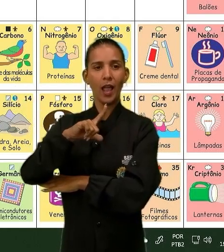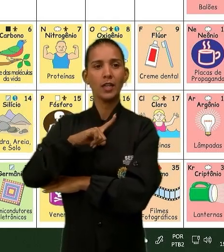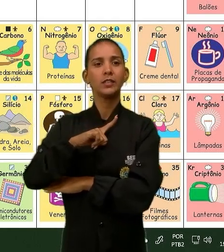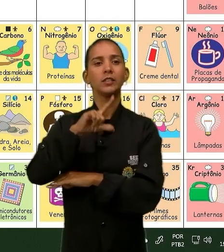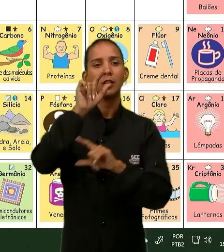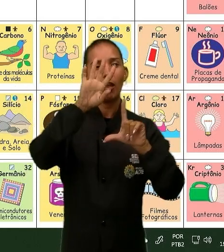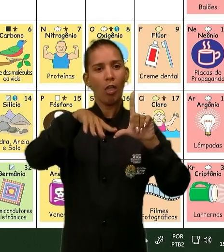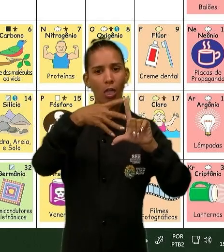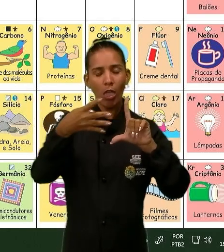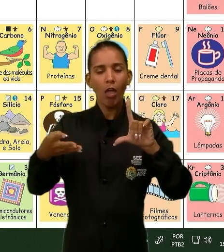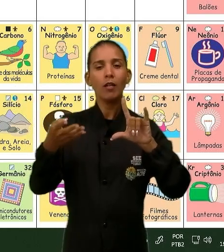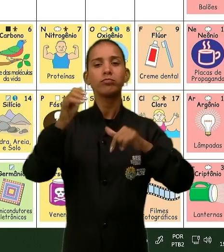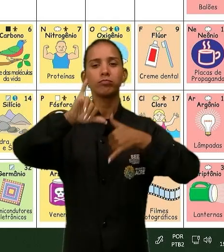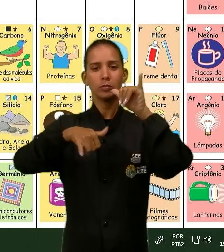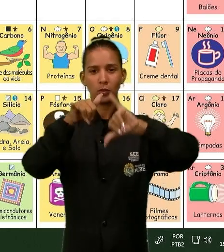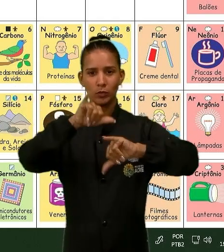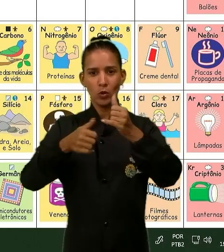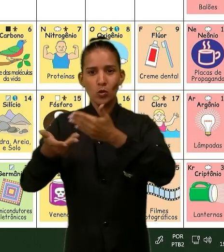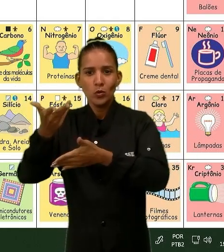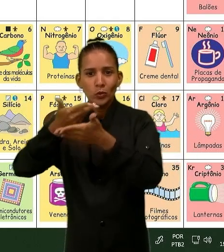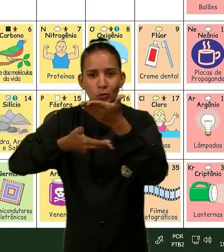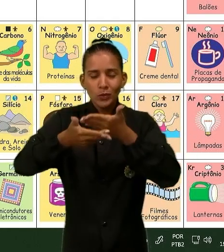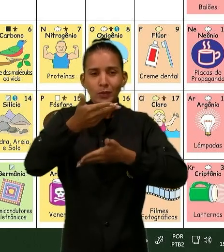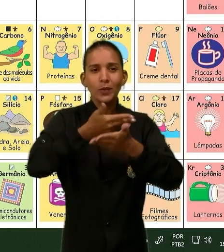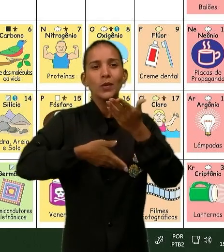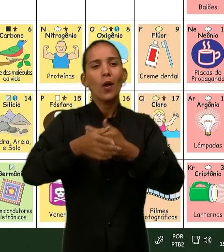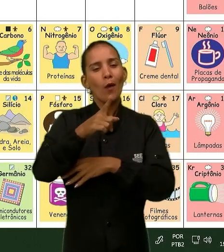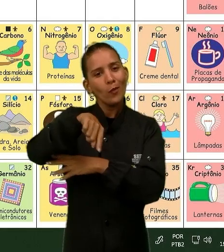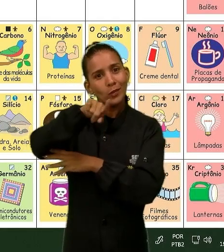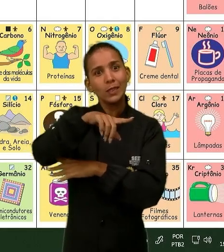podem encontrar ela lá no site